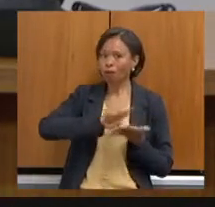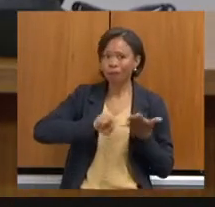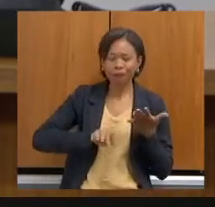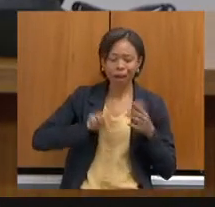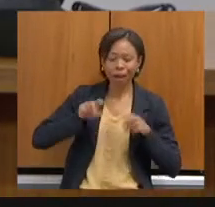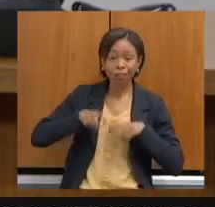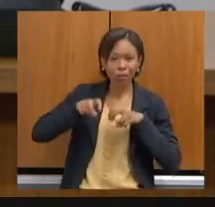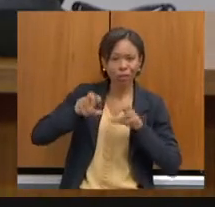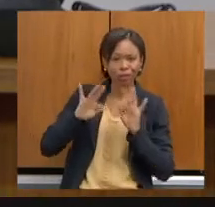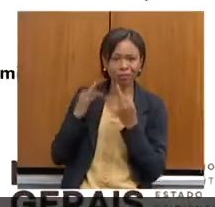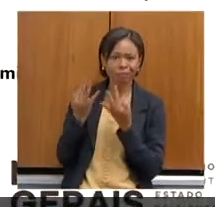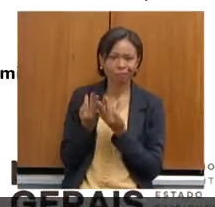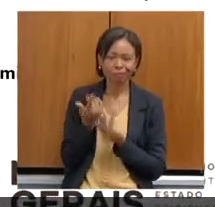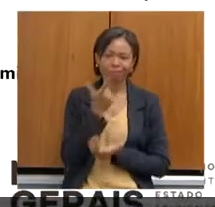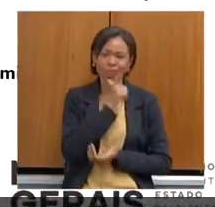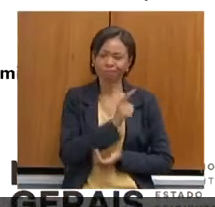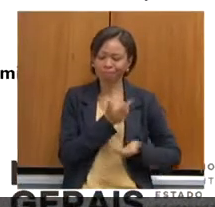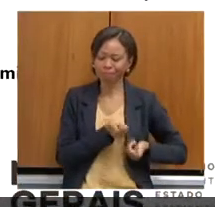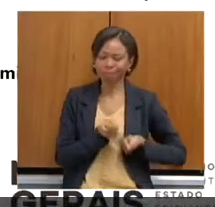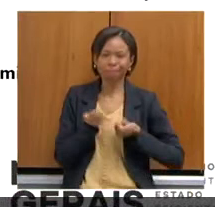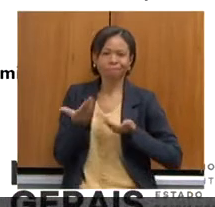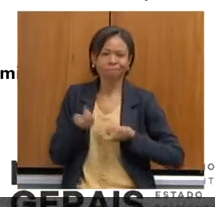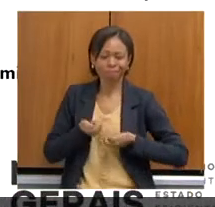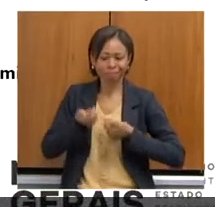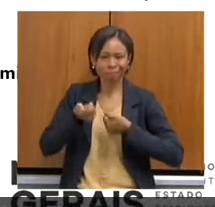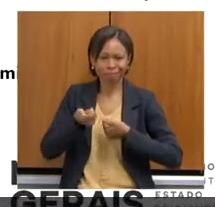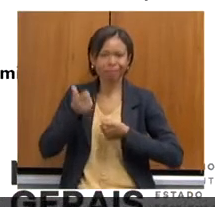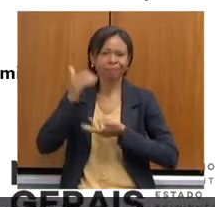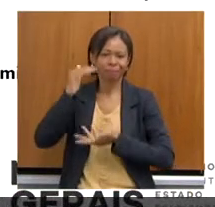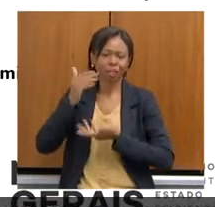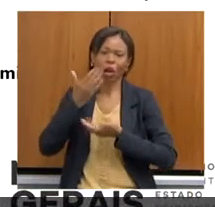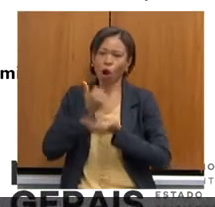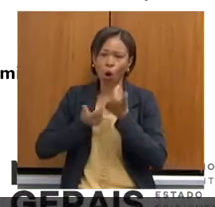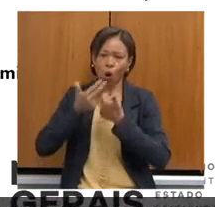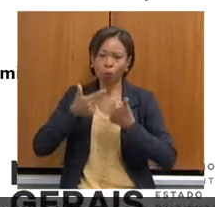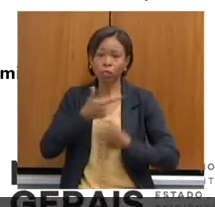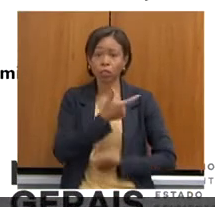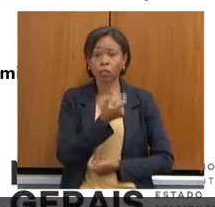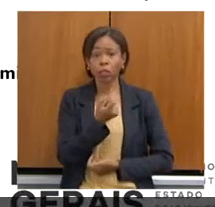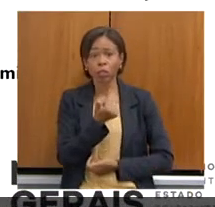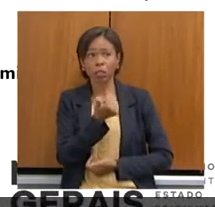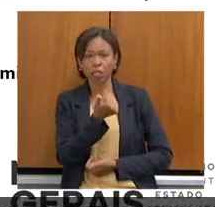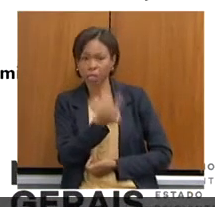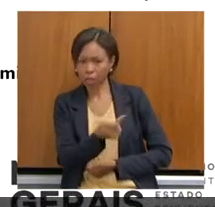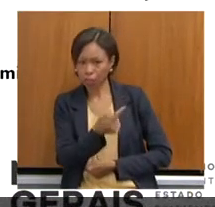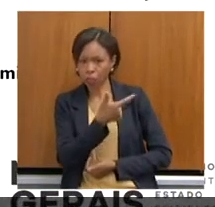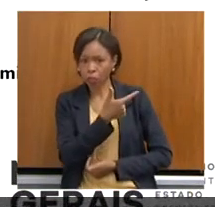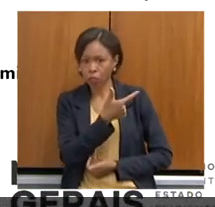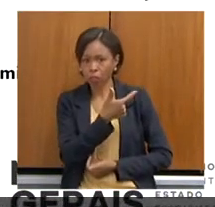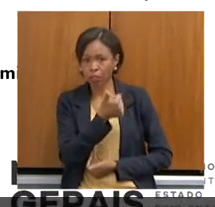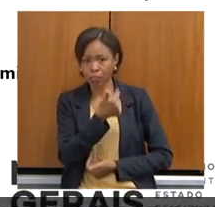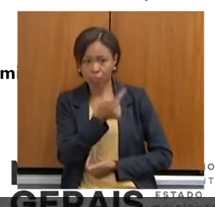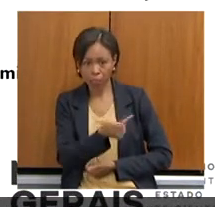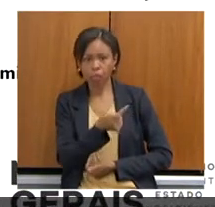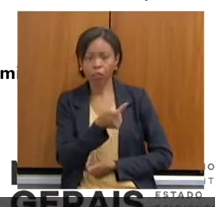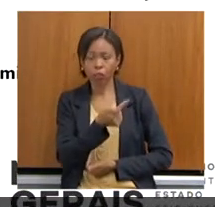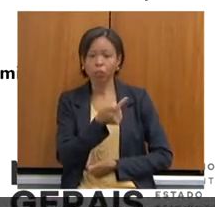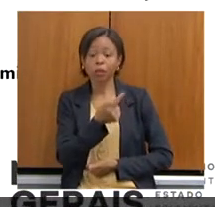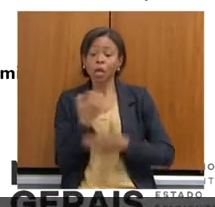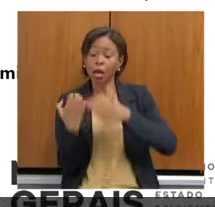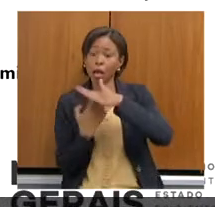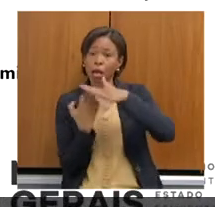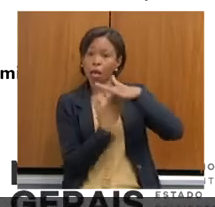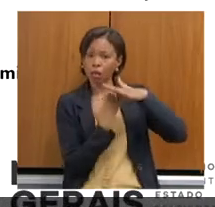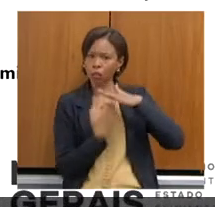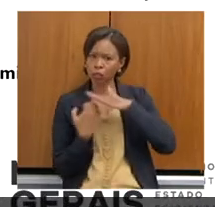contemplados pelo programa que foram beneficiados 217 entidades assistências socioassistenciais